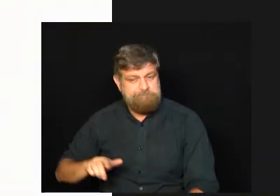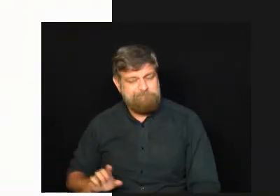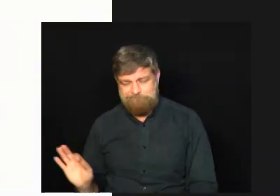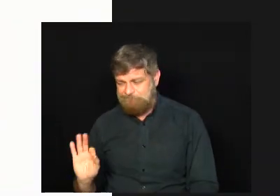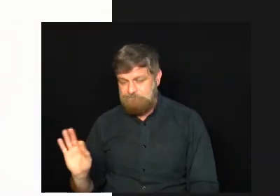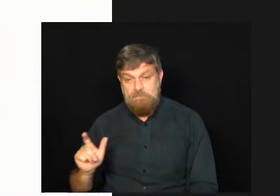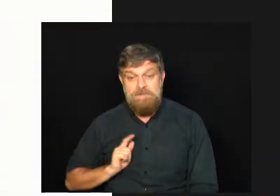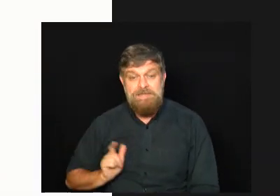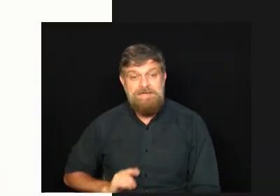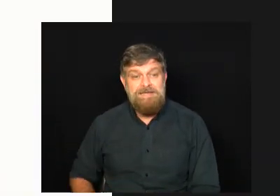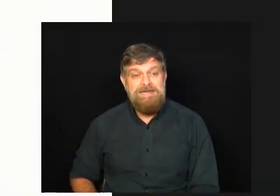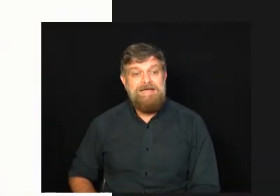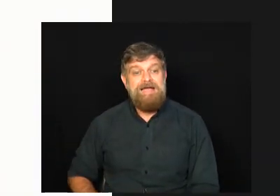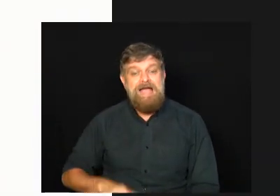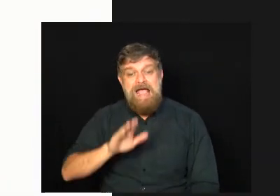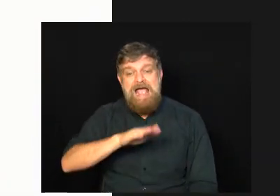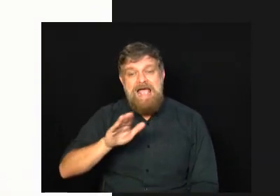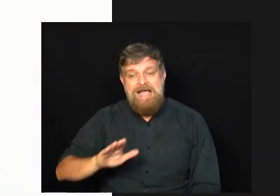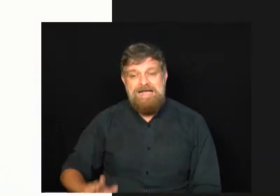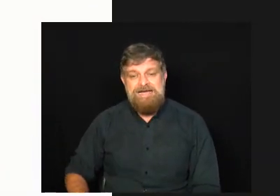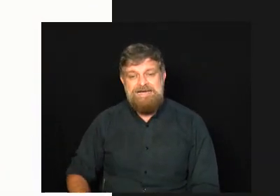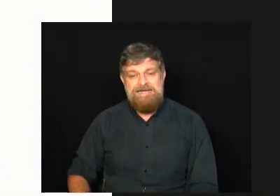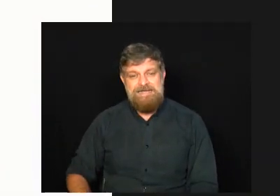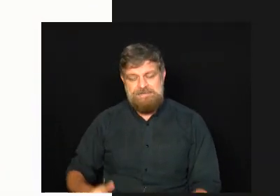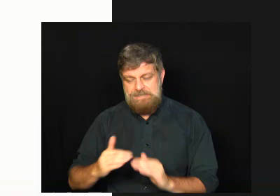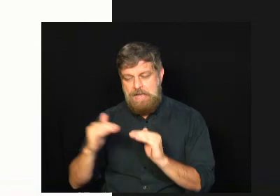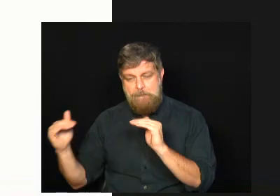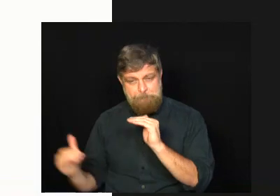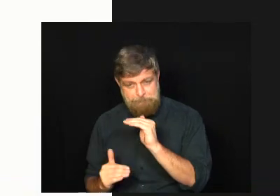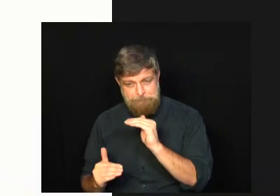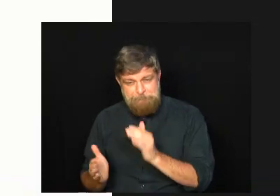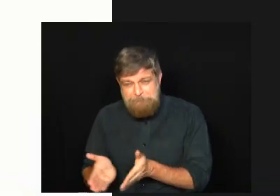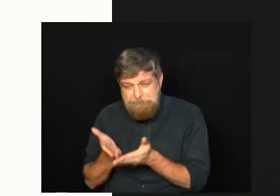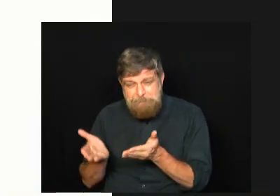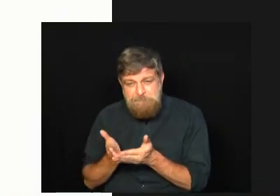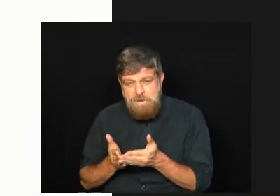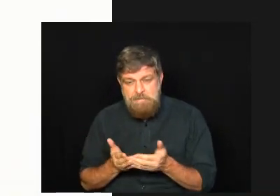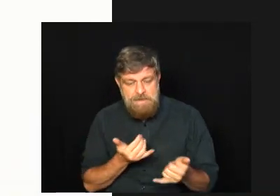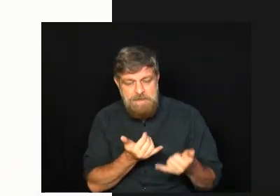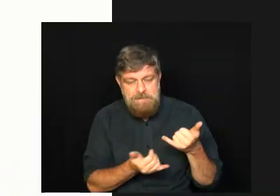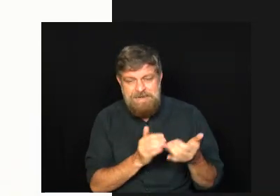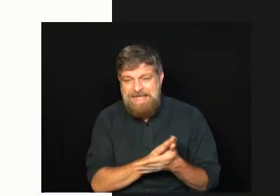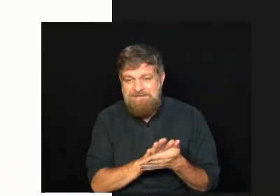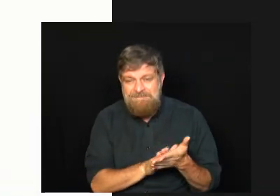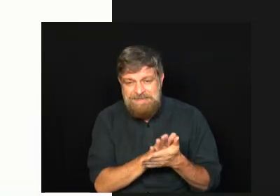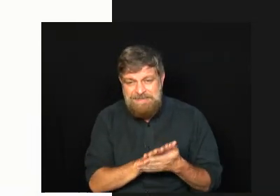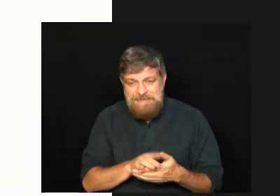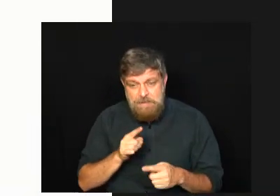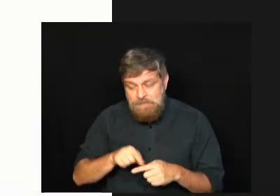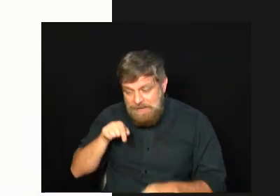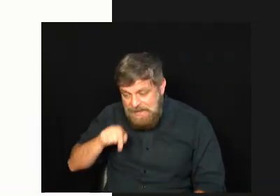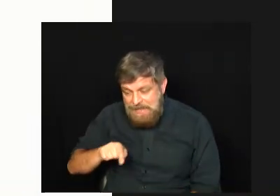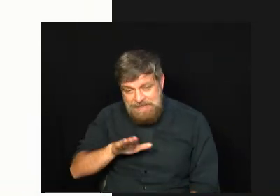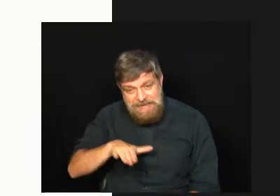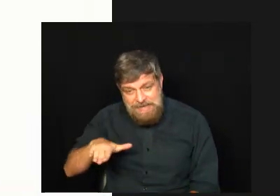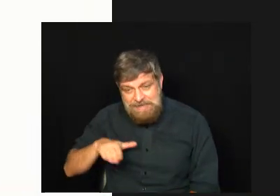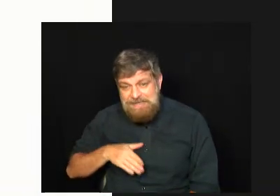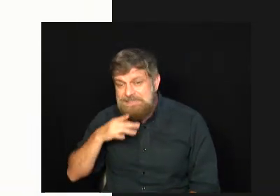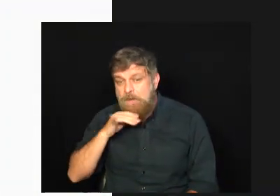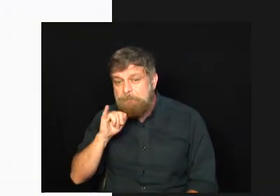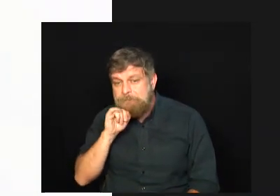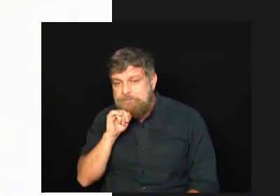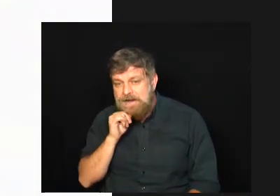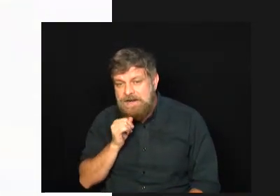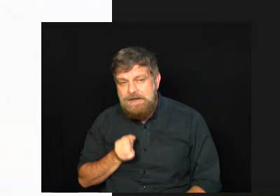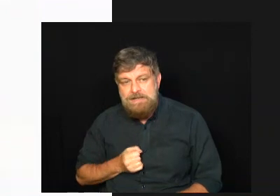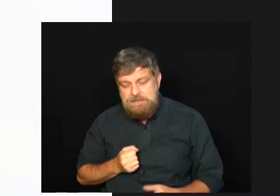não brincavam, porque estavam ajudando os pais a buscar o sustento. Estavam